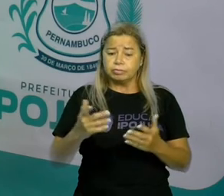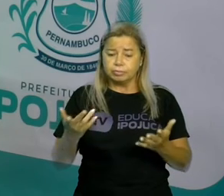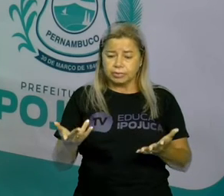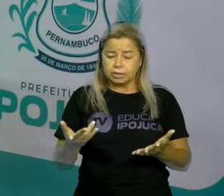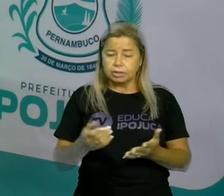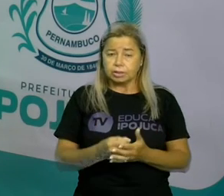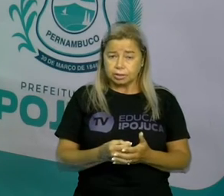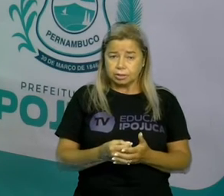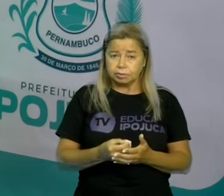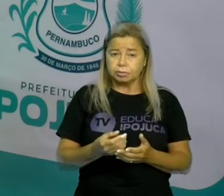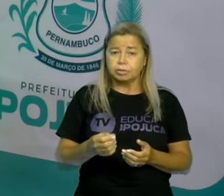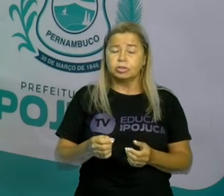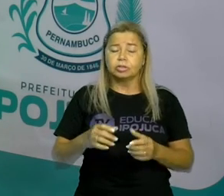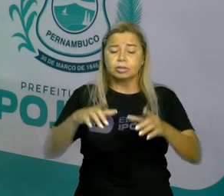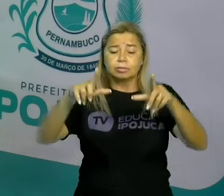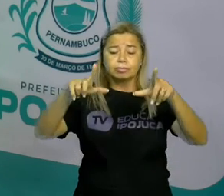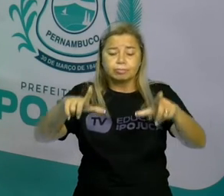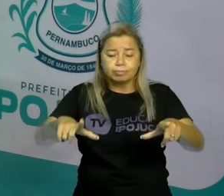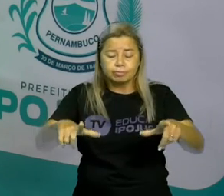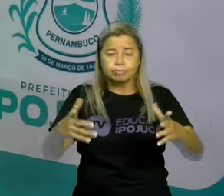estamos localizando.